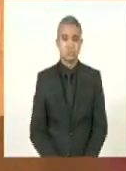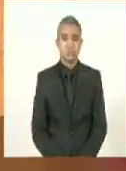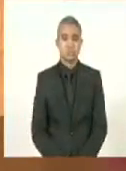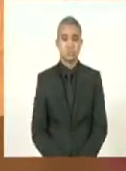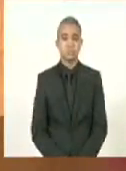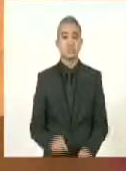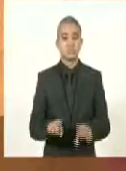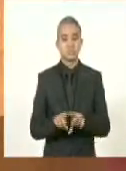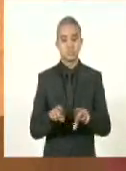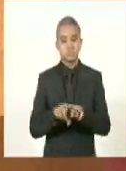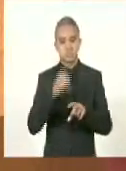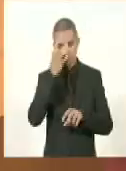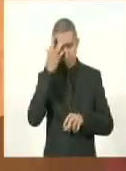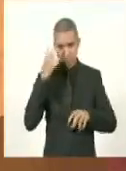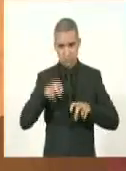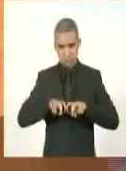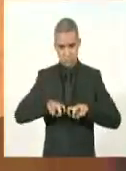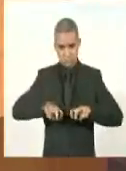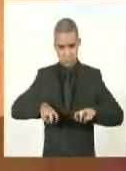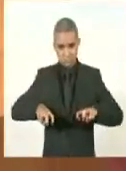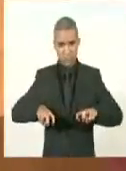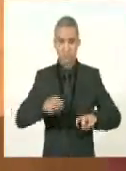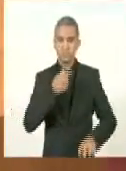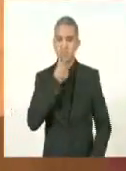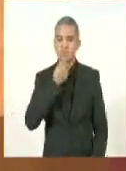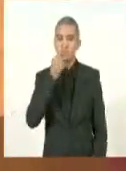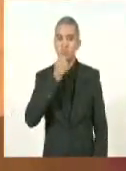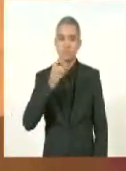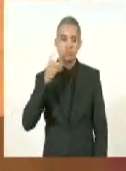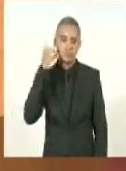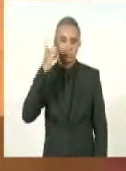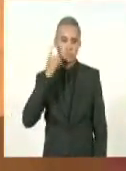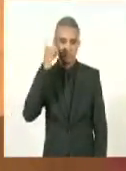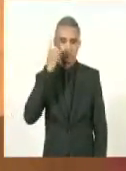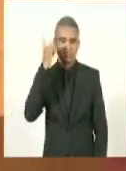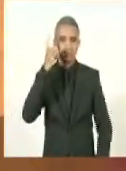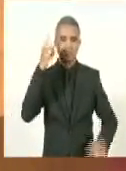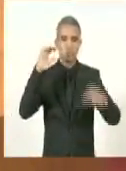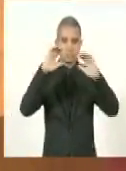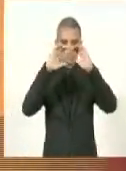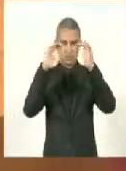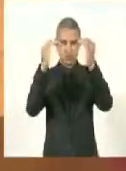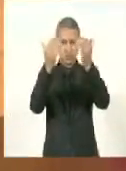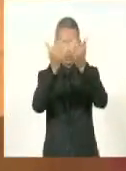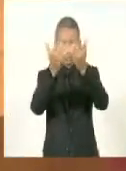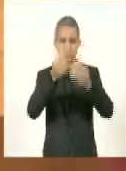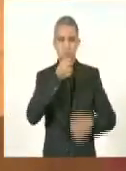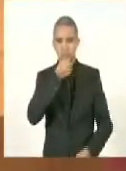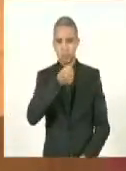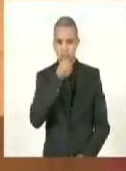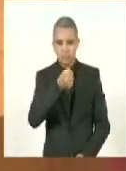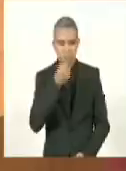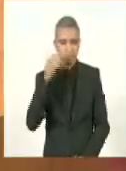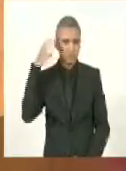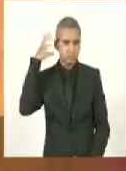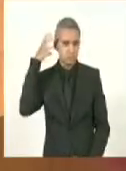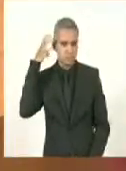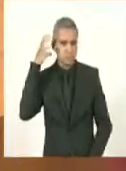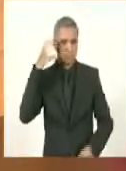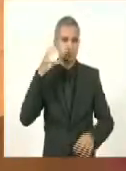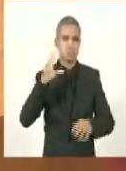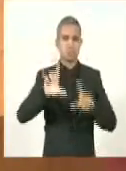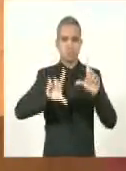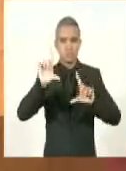demais membros da mesa, senhoras e senhores deputados, galeria, imprensa, radialistas, jornalistas, TV Assembleia